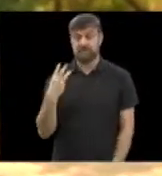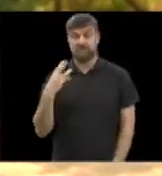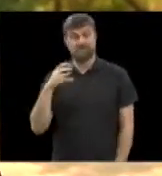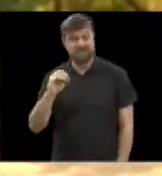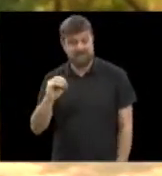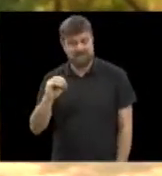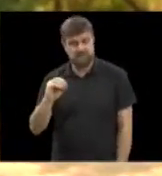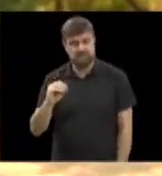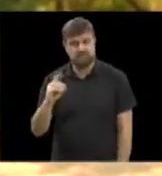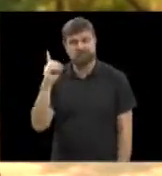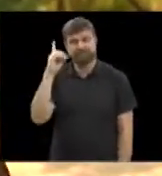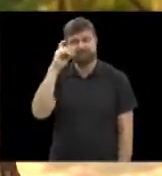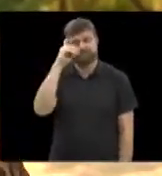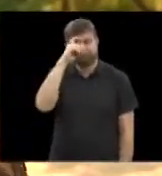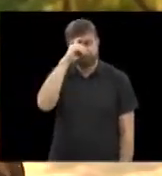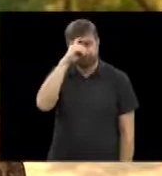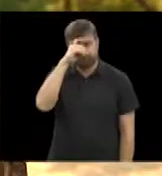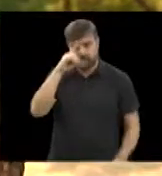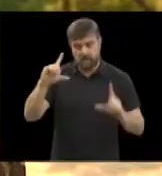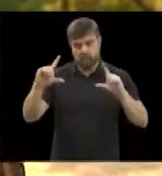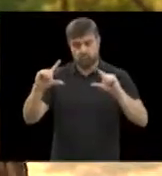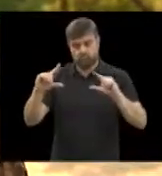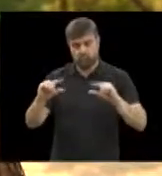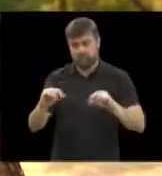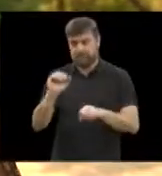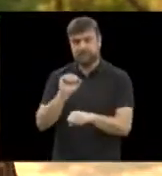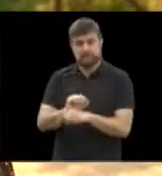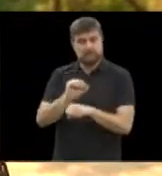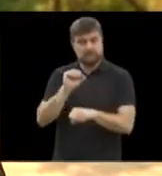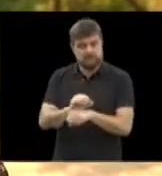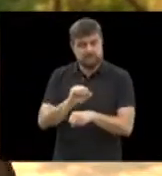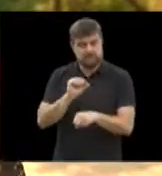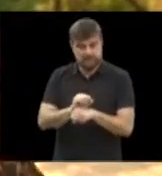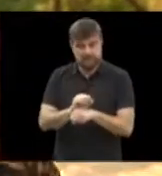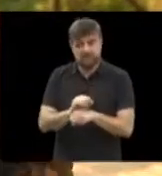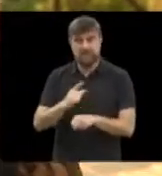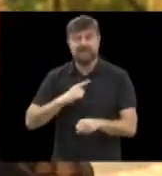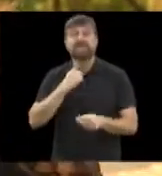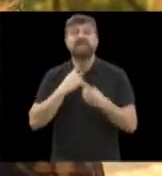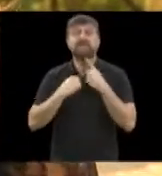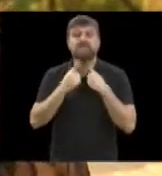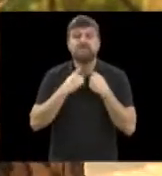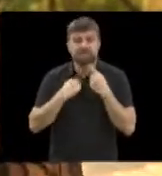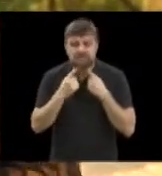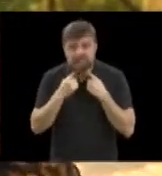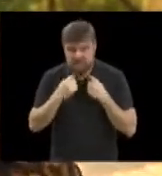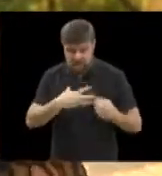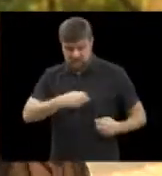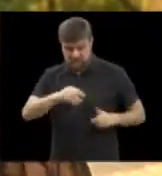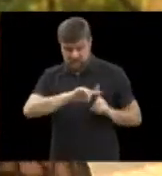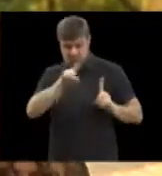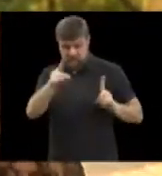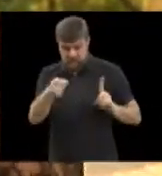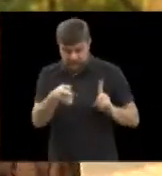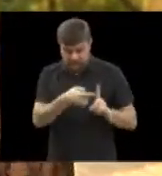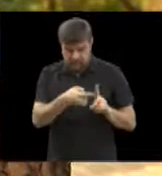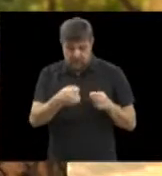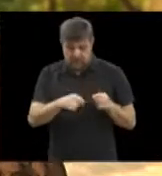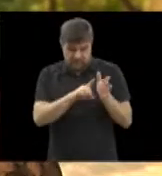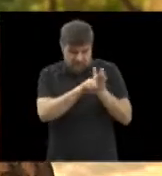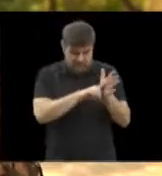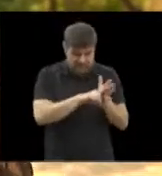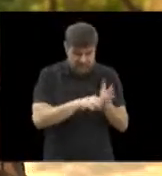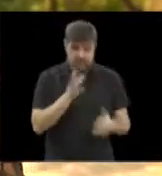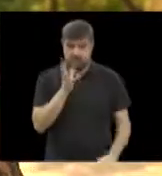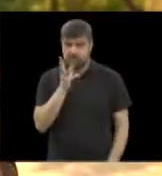a probabilidade já vai diminuindo, né, então não fique esperando muito. Se é seu desejo realmente ter filho, né, vai investigar, se está